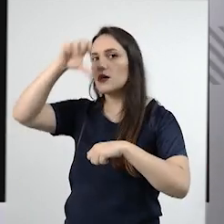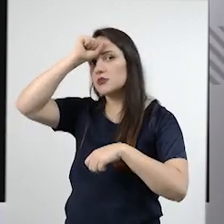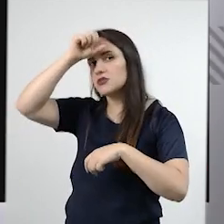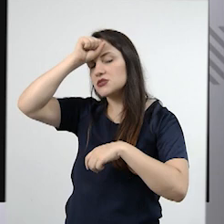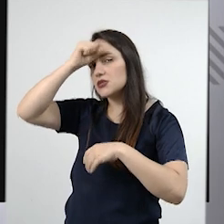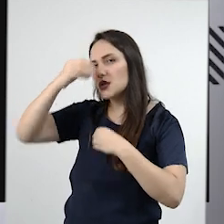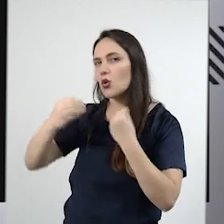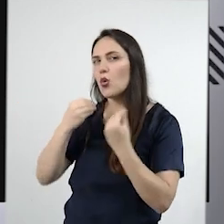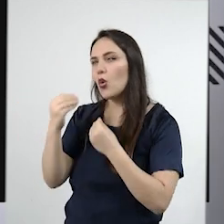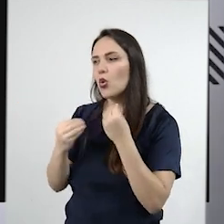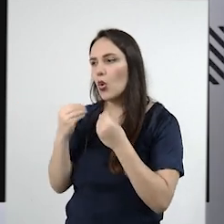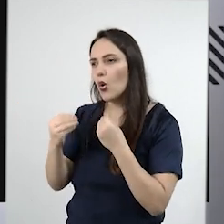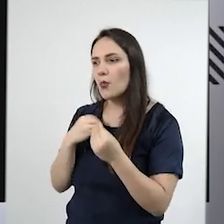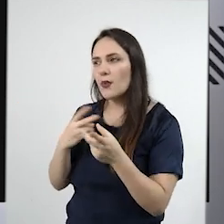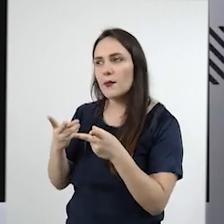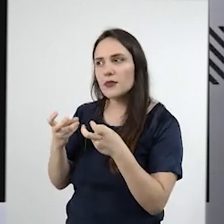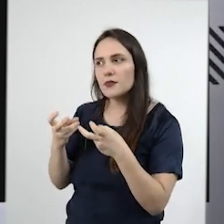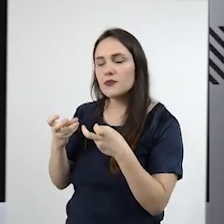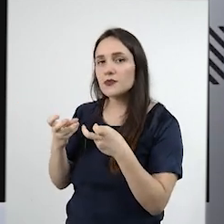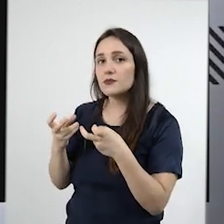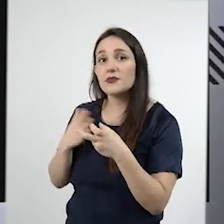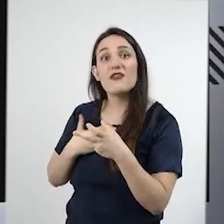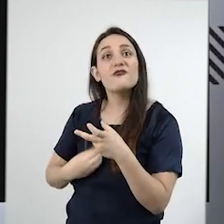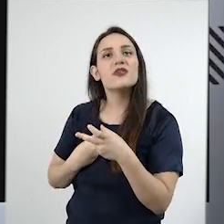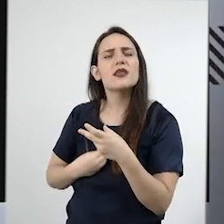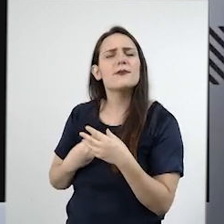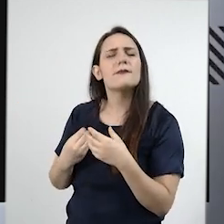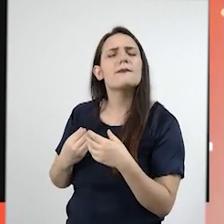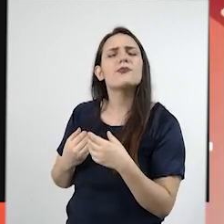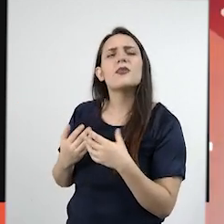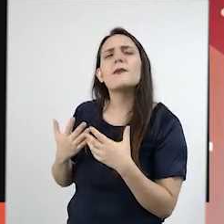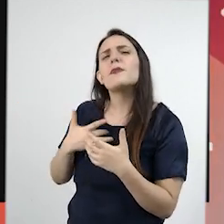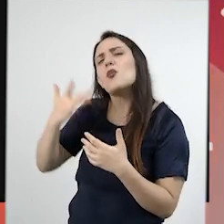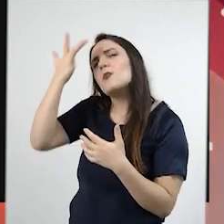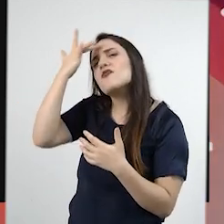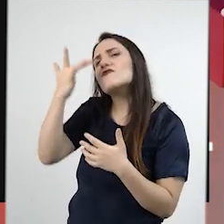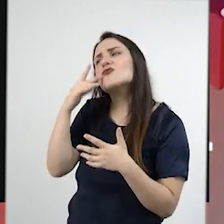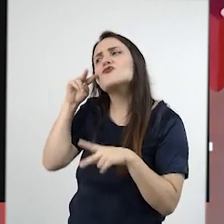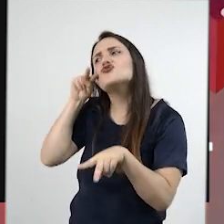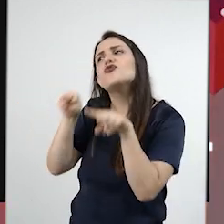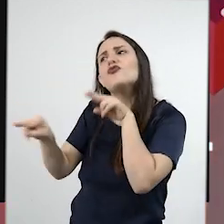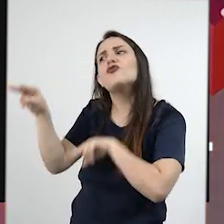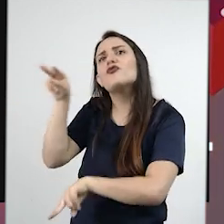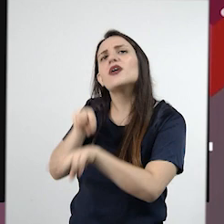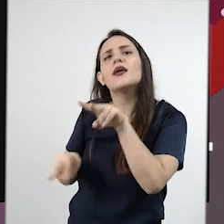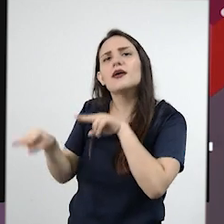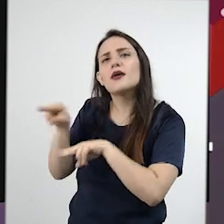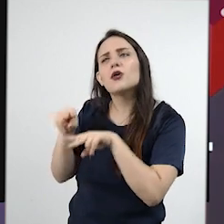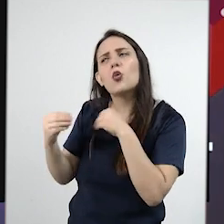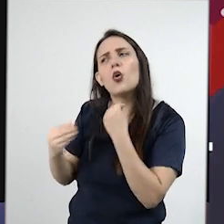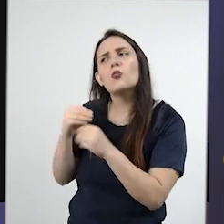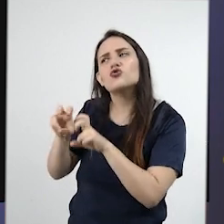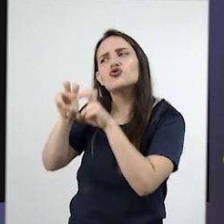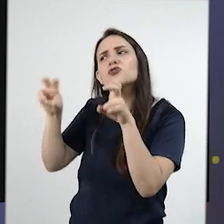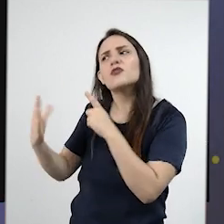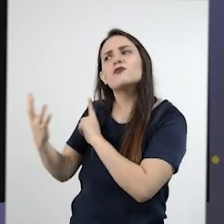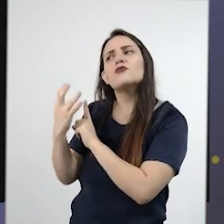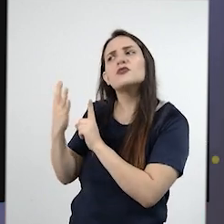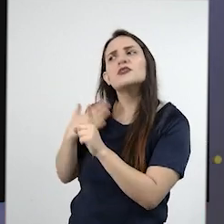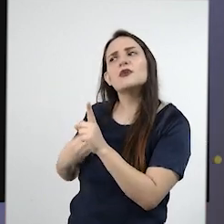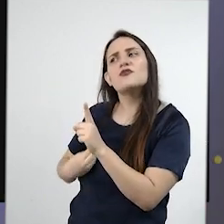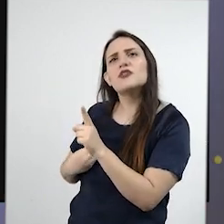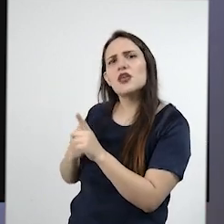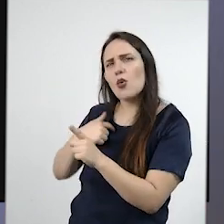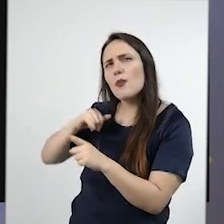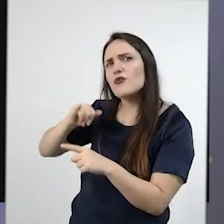né, o meu óculos da vida, de como eu consigo lidar, ver o quanto isso impacta a minha vida, como eu estou trazendo para mim tudo